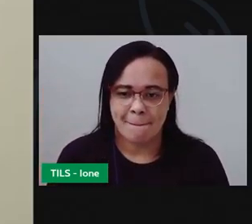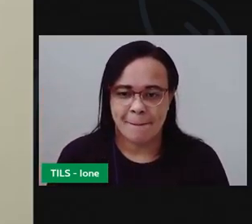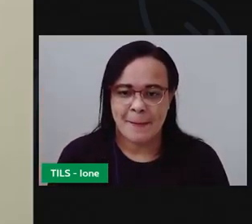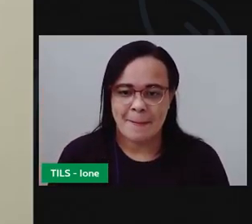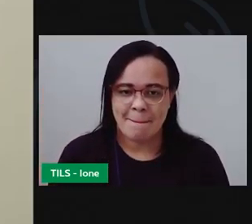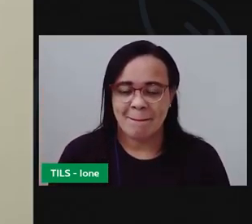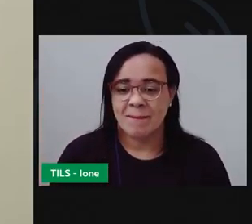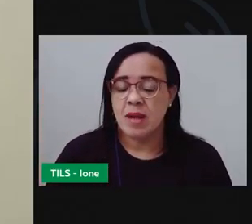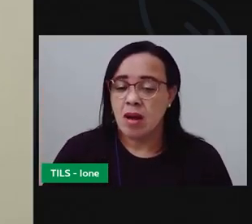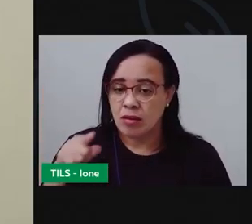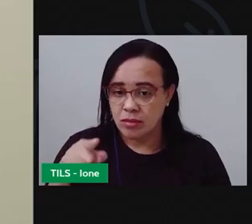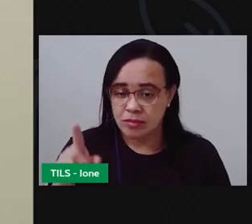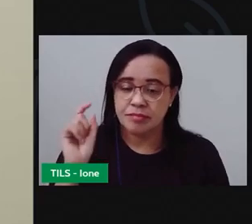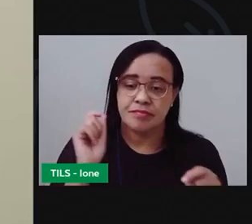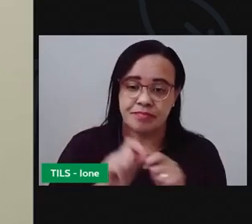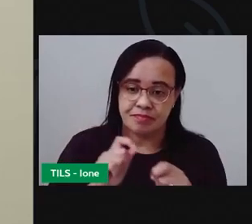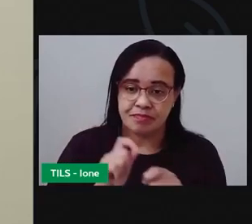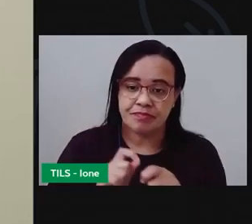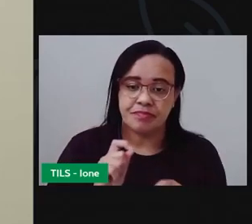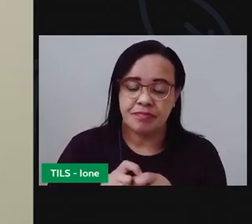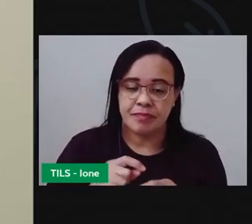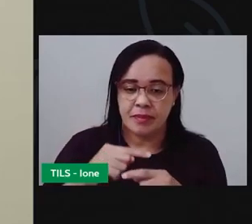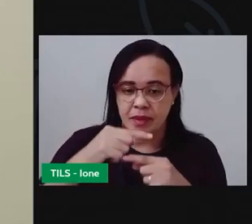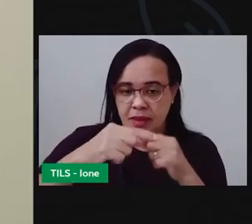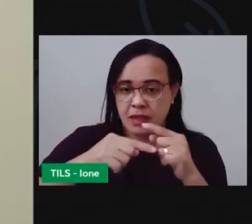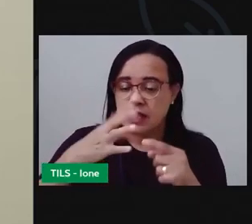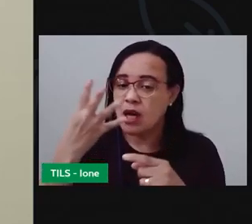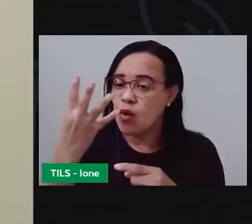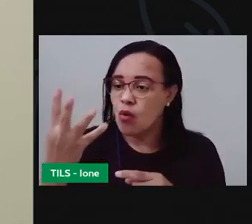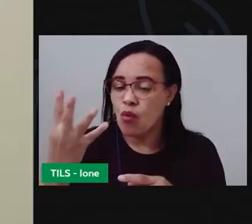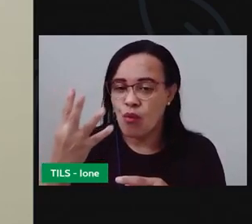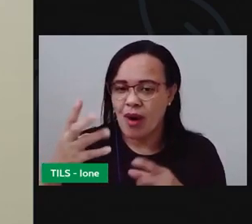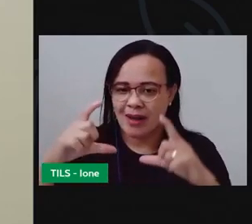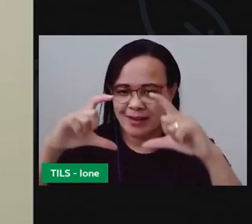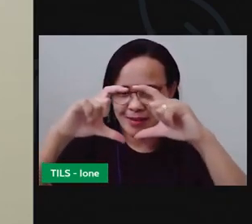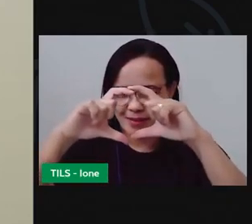Você vai fazer isso, criança, em todas as argolas que você